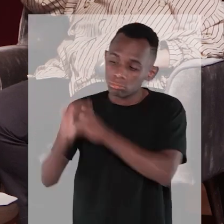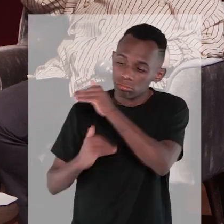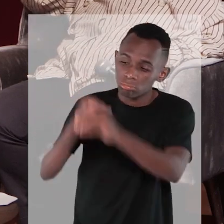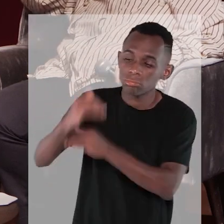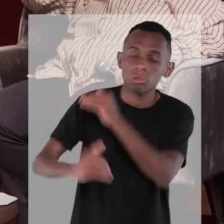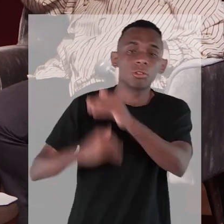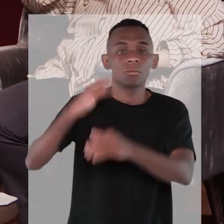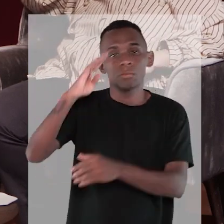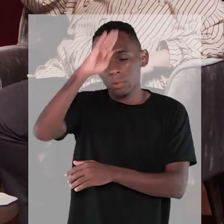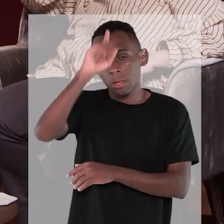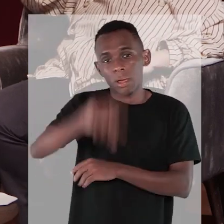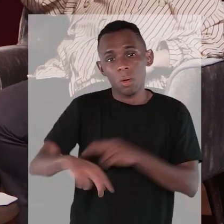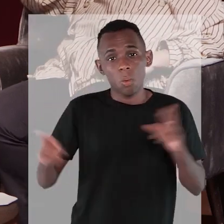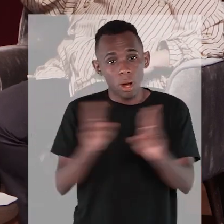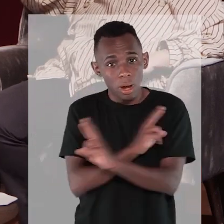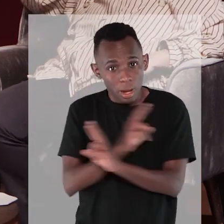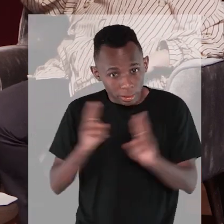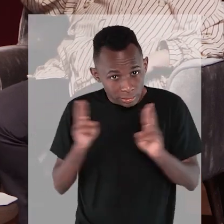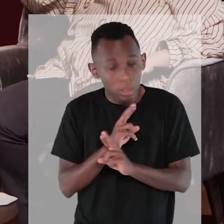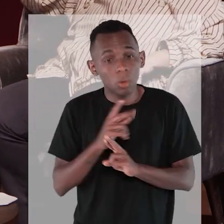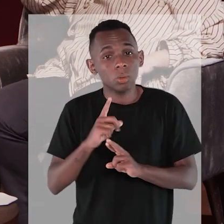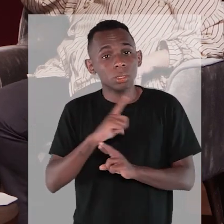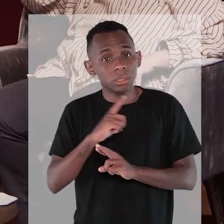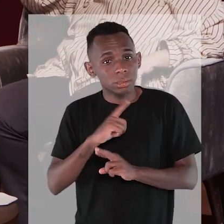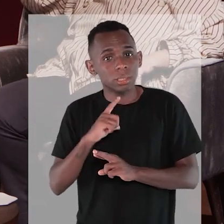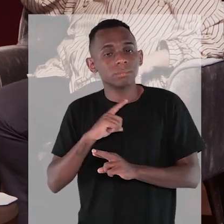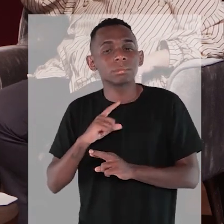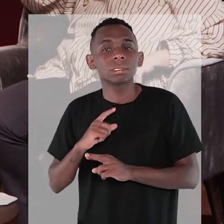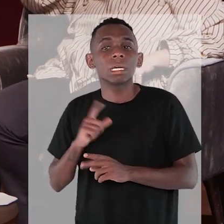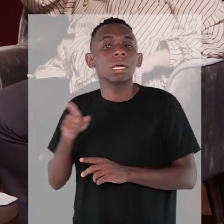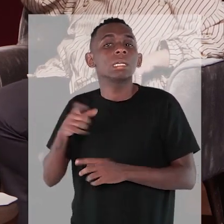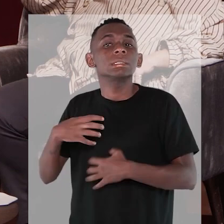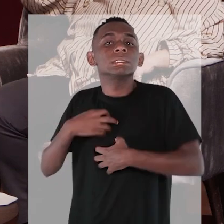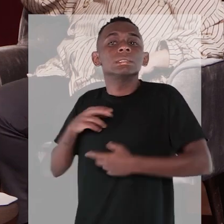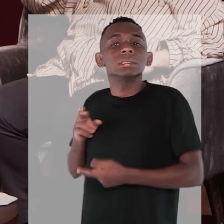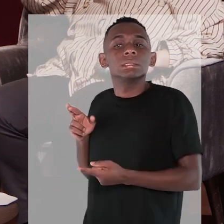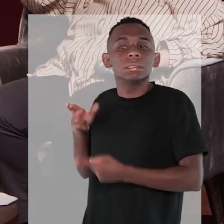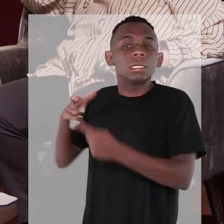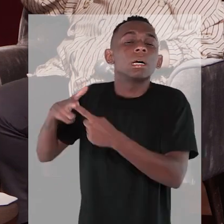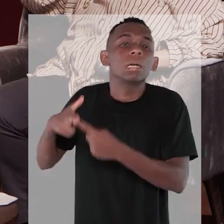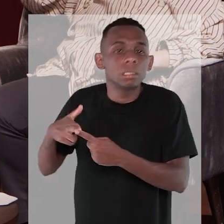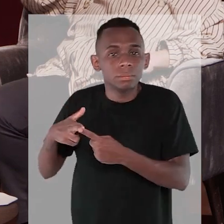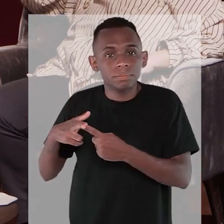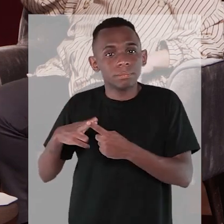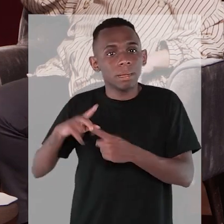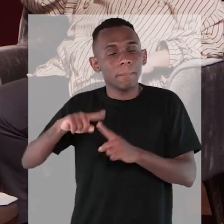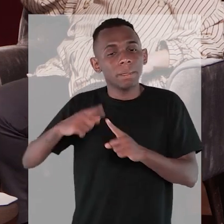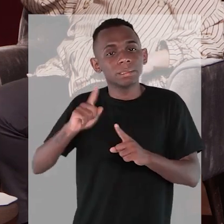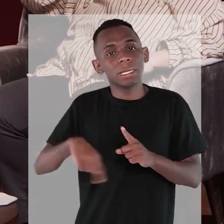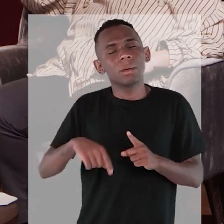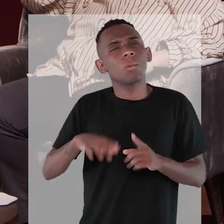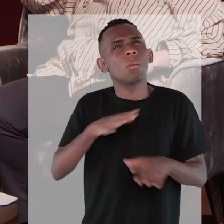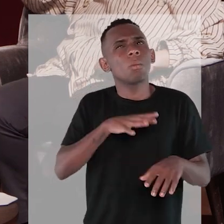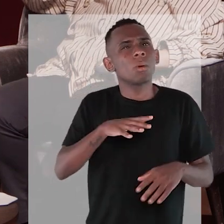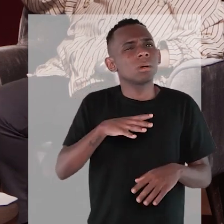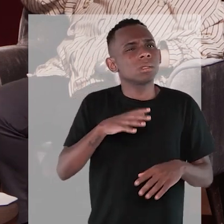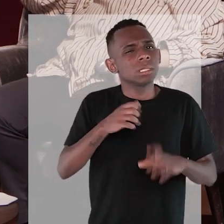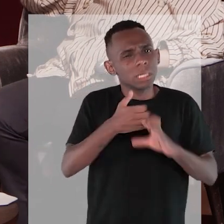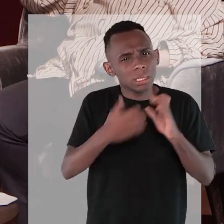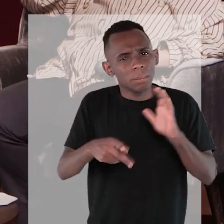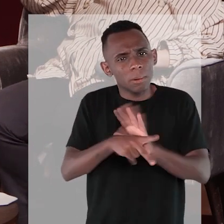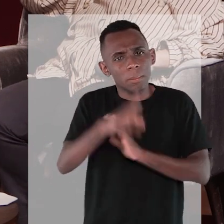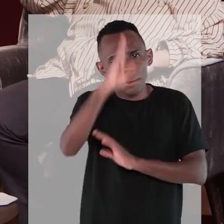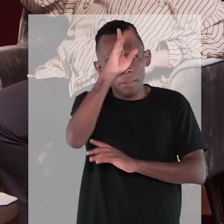É uma relação que se dá, não é uma relação de representante representado, é muito mais uma relação de perfil que gosta de